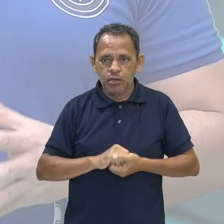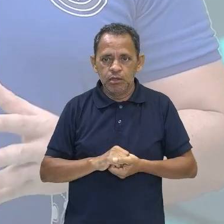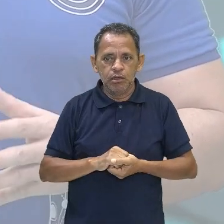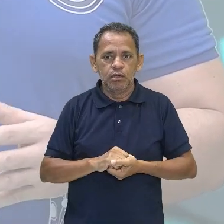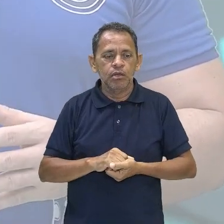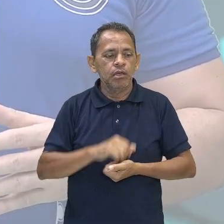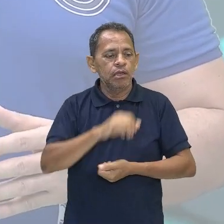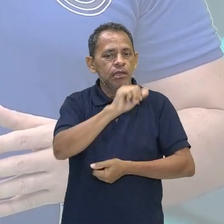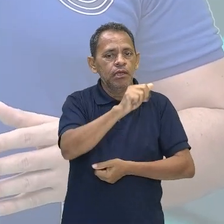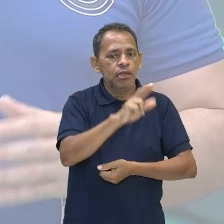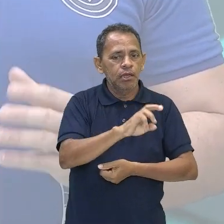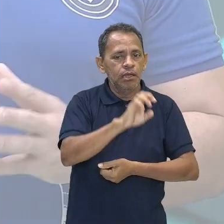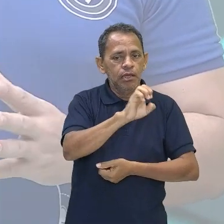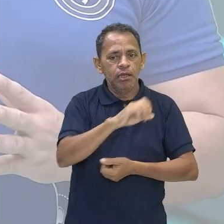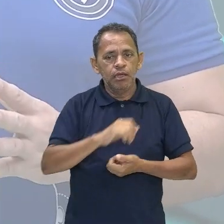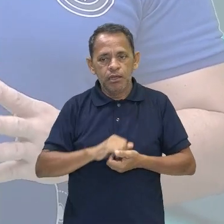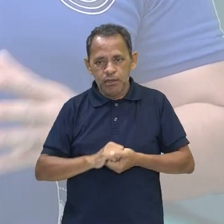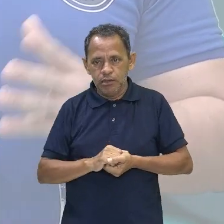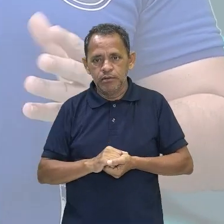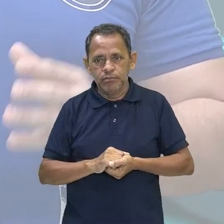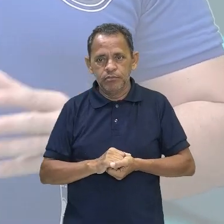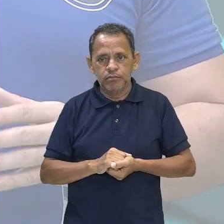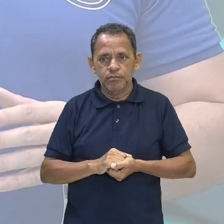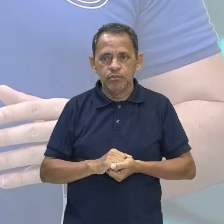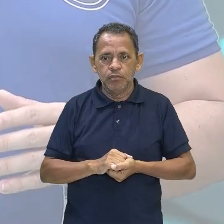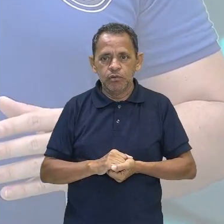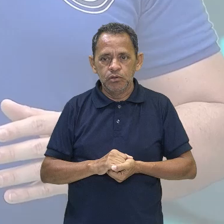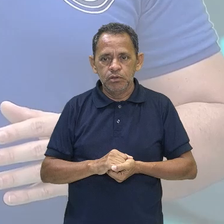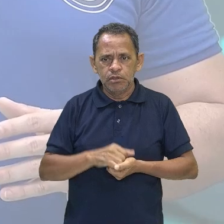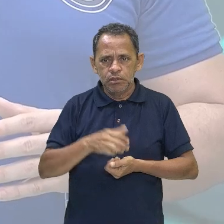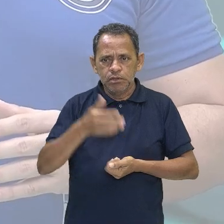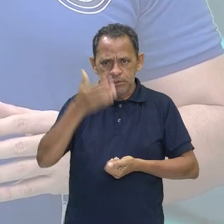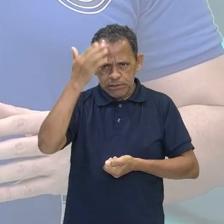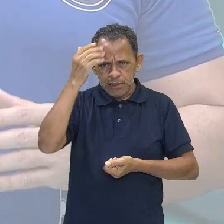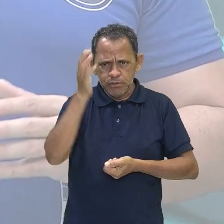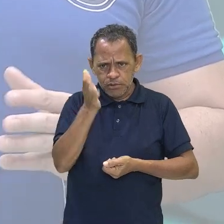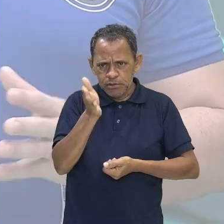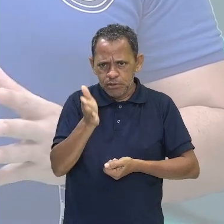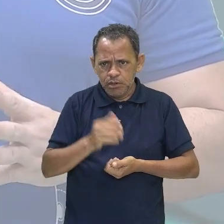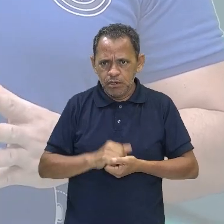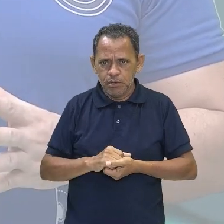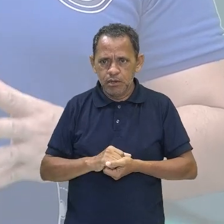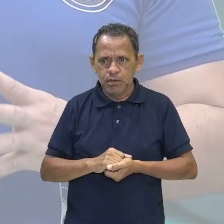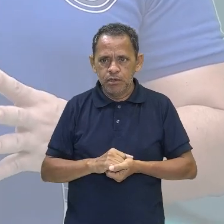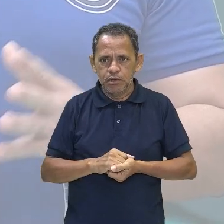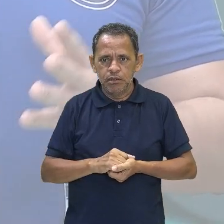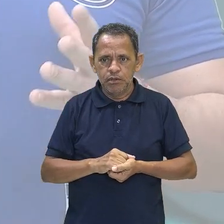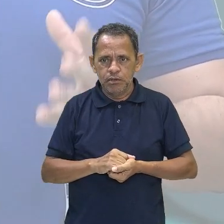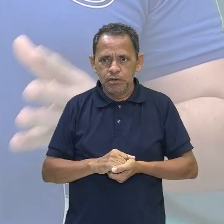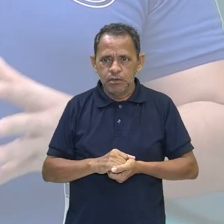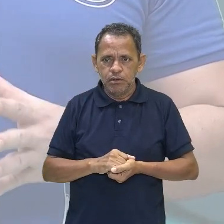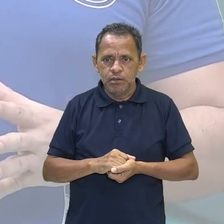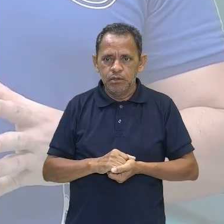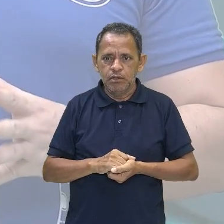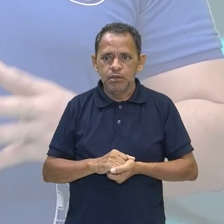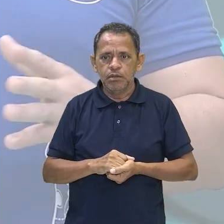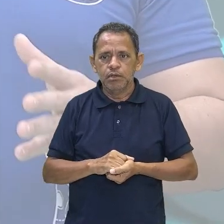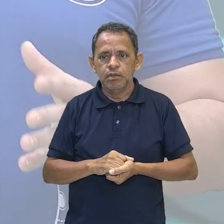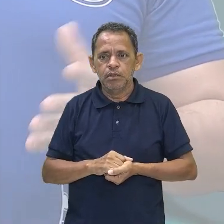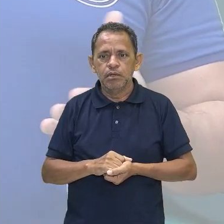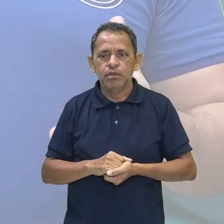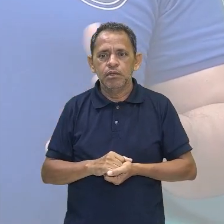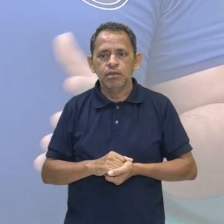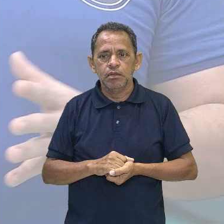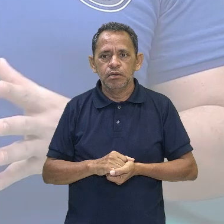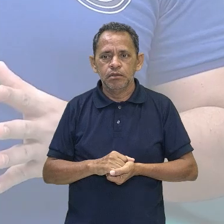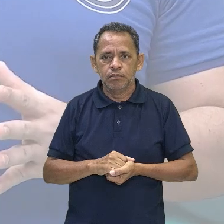and Solomon eating chocolate? Você já sabe o que é eating? Eu acho que sim, né? Nós temos aí a palavra